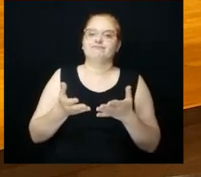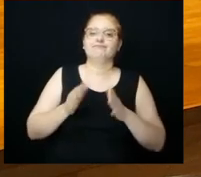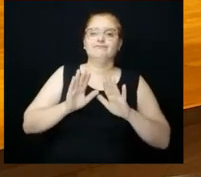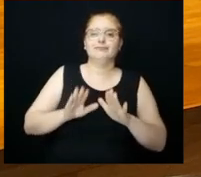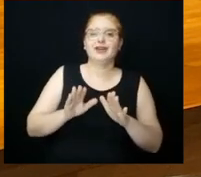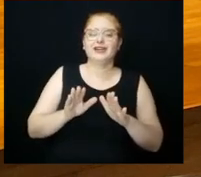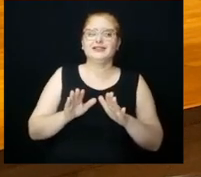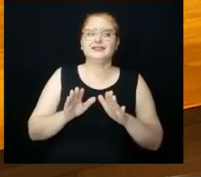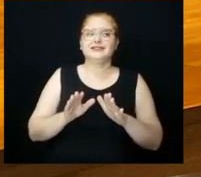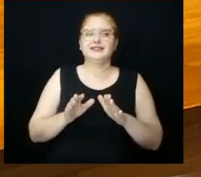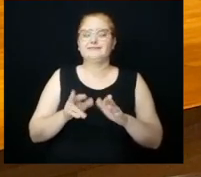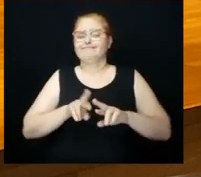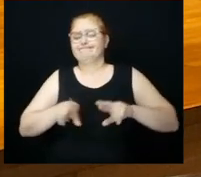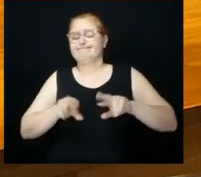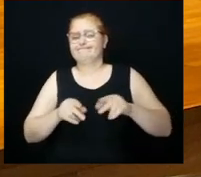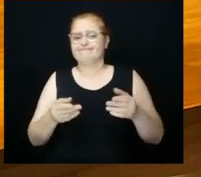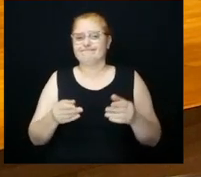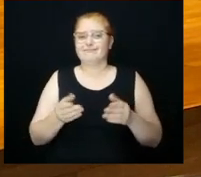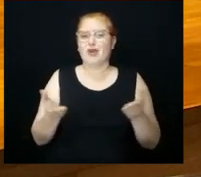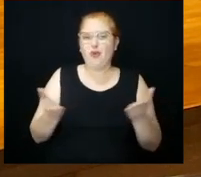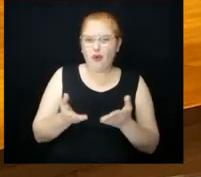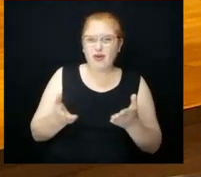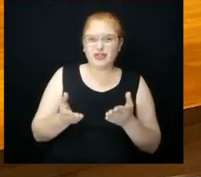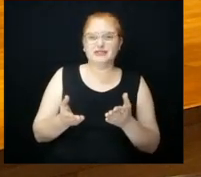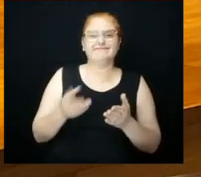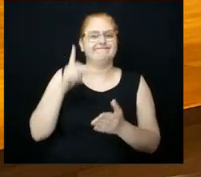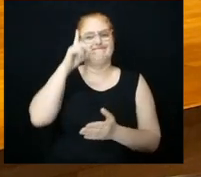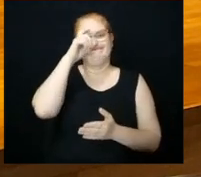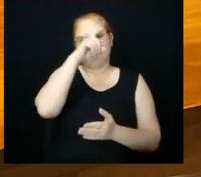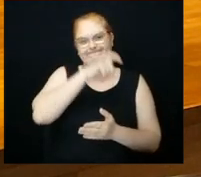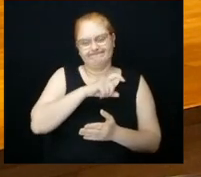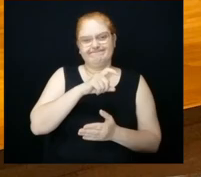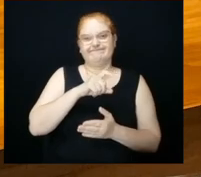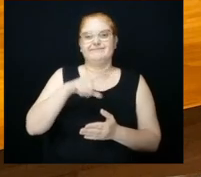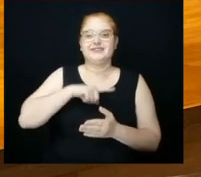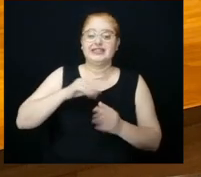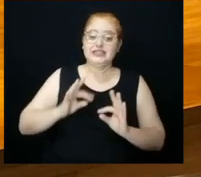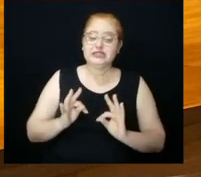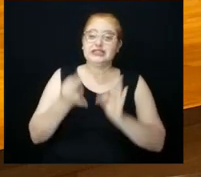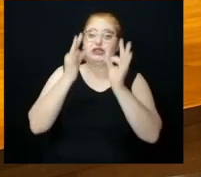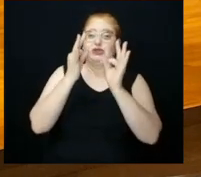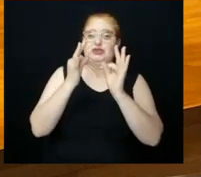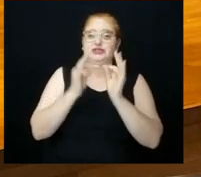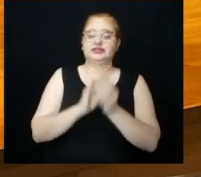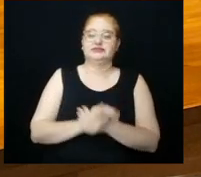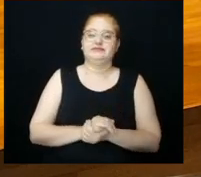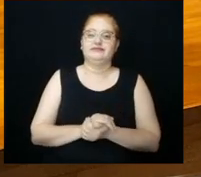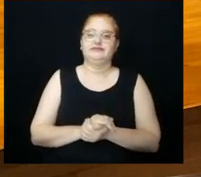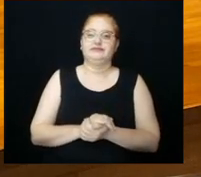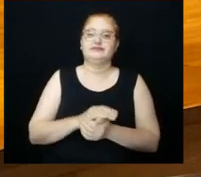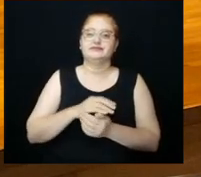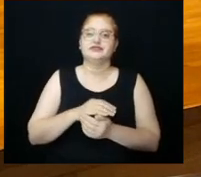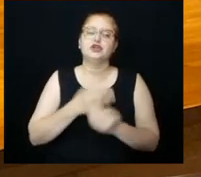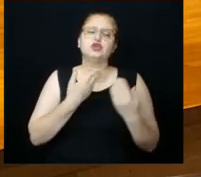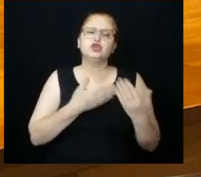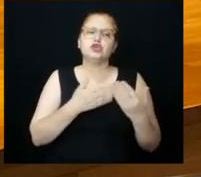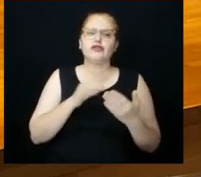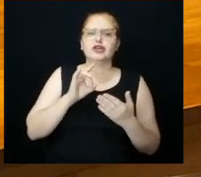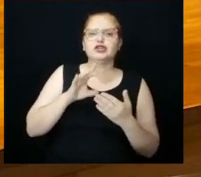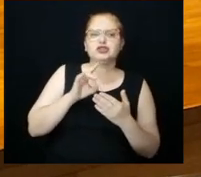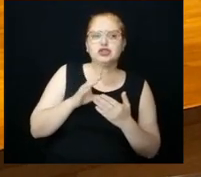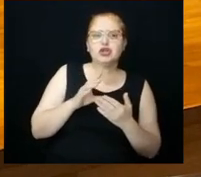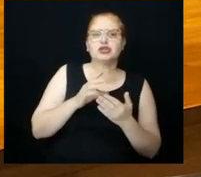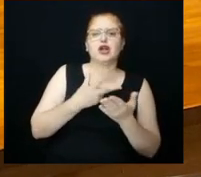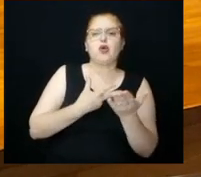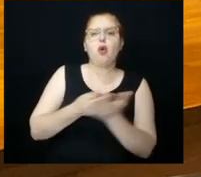não é, ainda mais hoje, né, toda a questão tecnológica. Então, assim, que os jovens não deveriam só